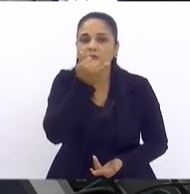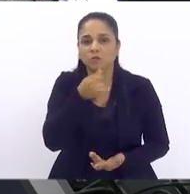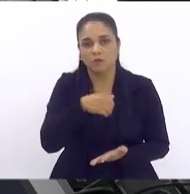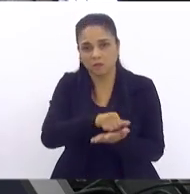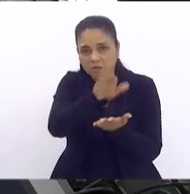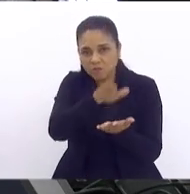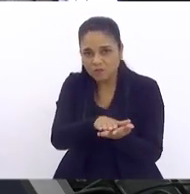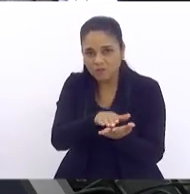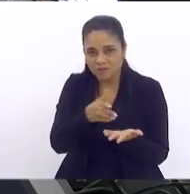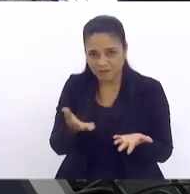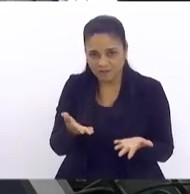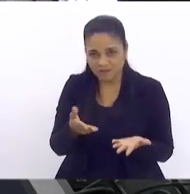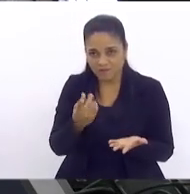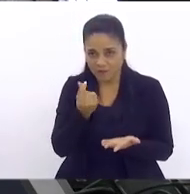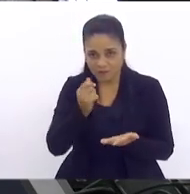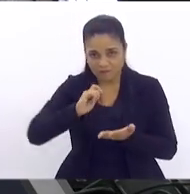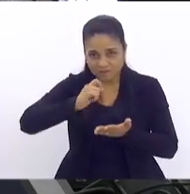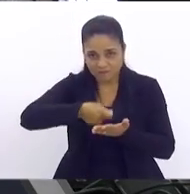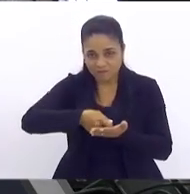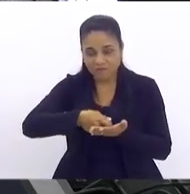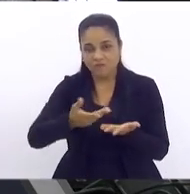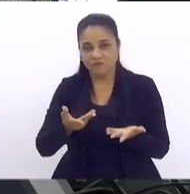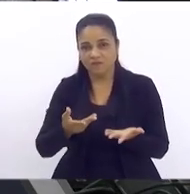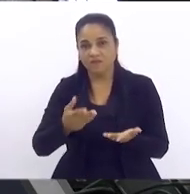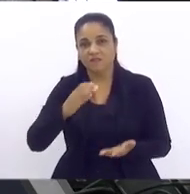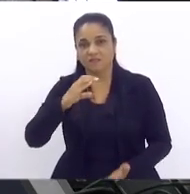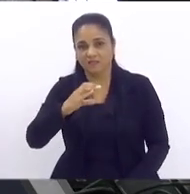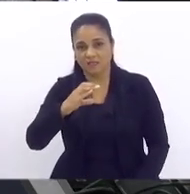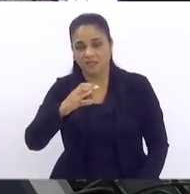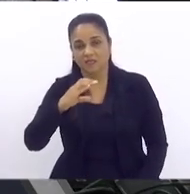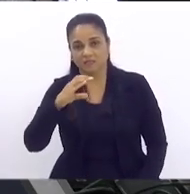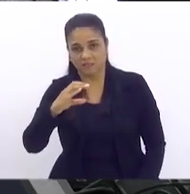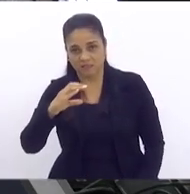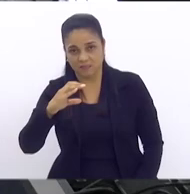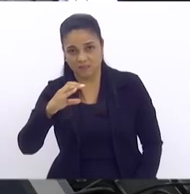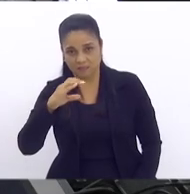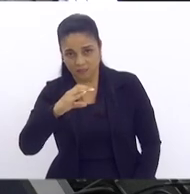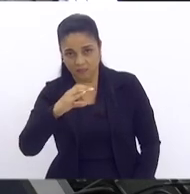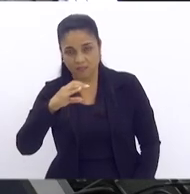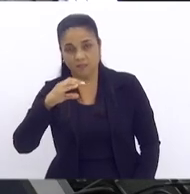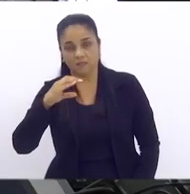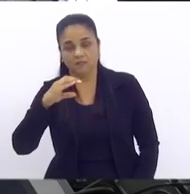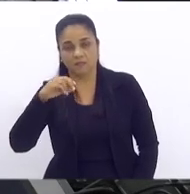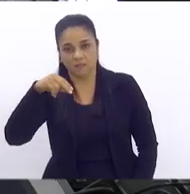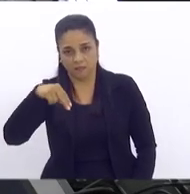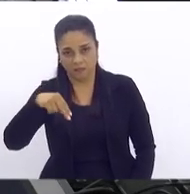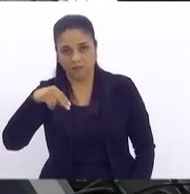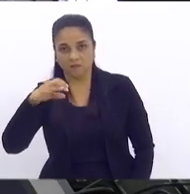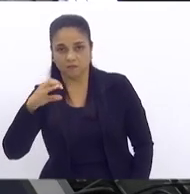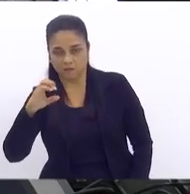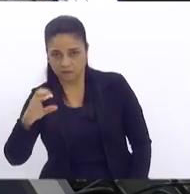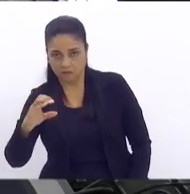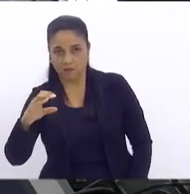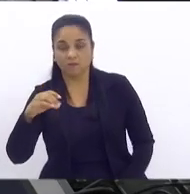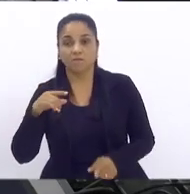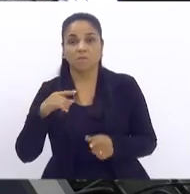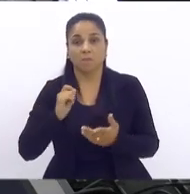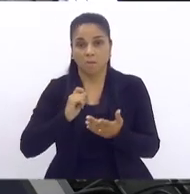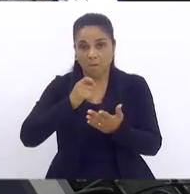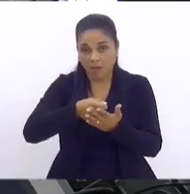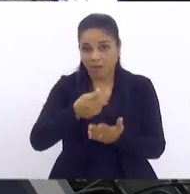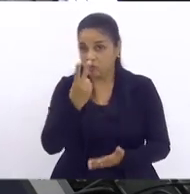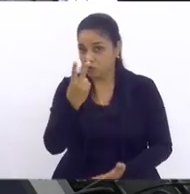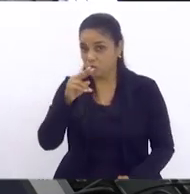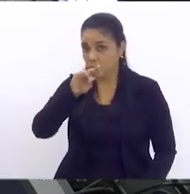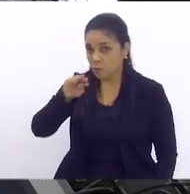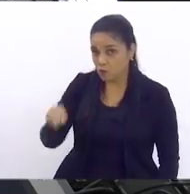processual de fazer com que a CSN pague? São 2 milhões de reais. Como diz aqui